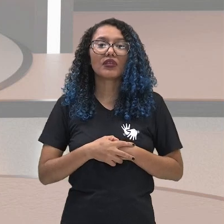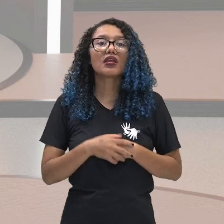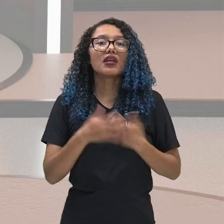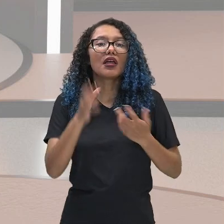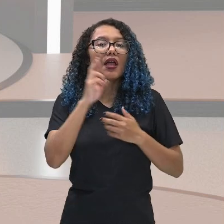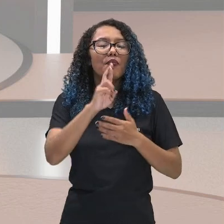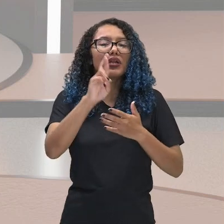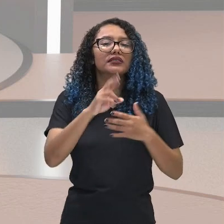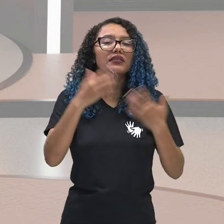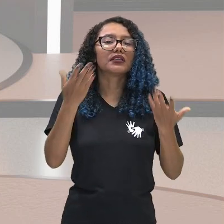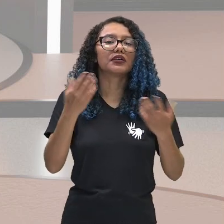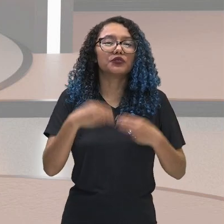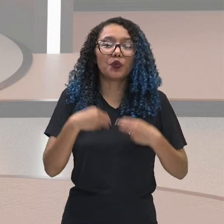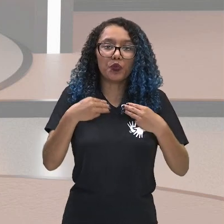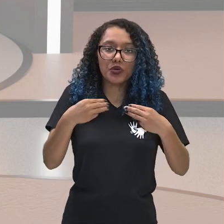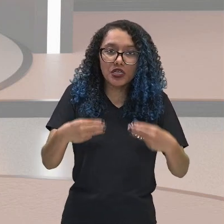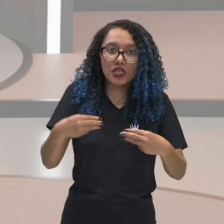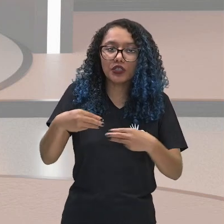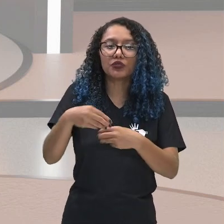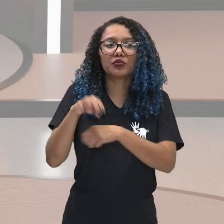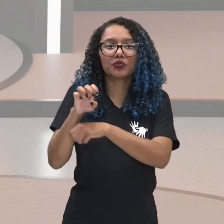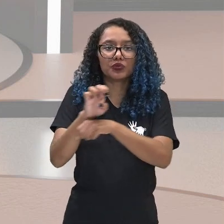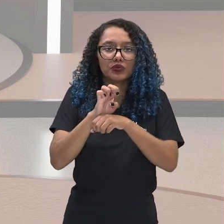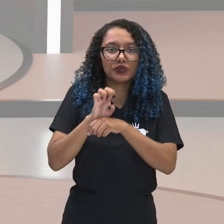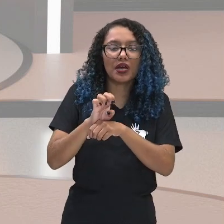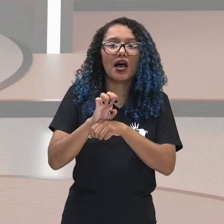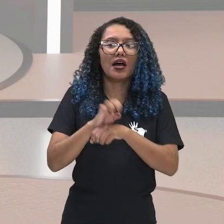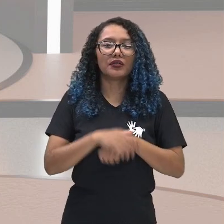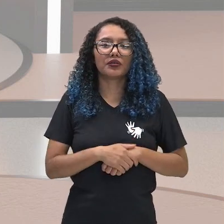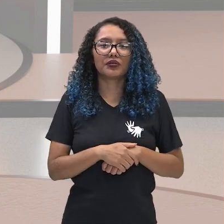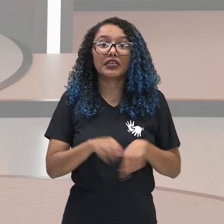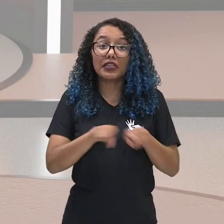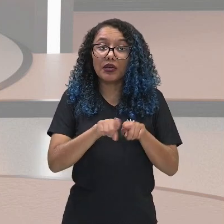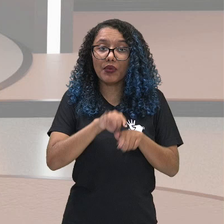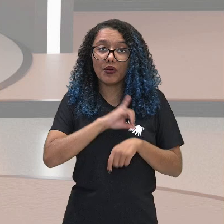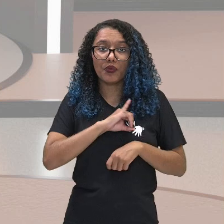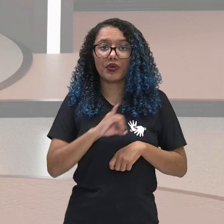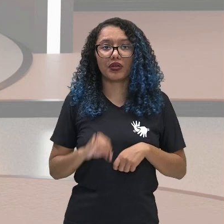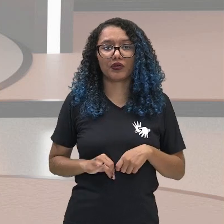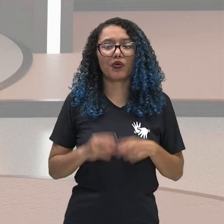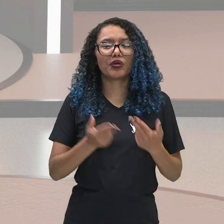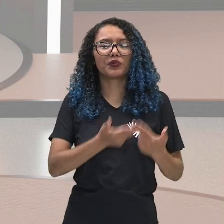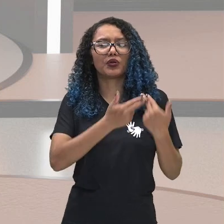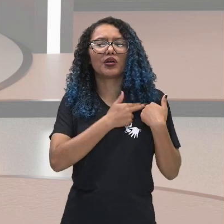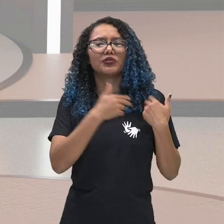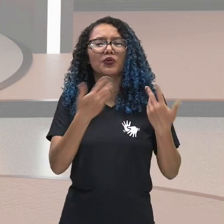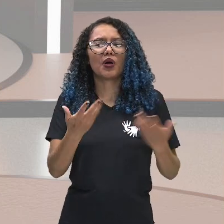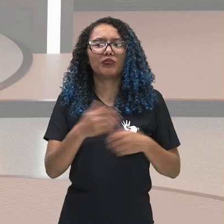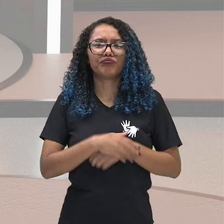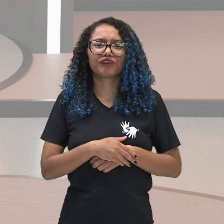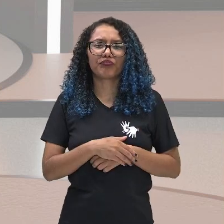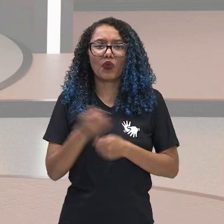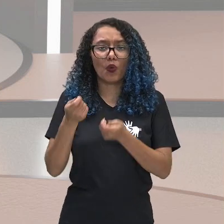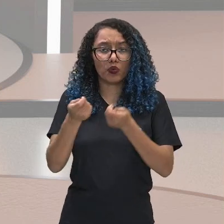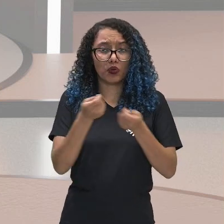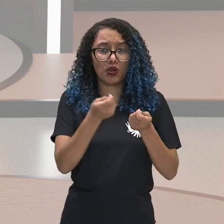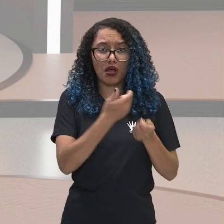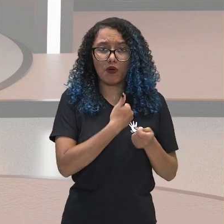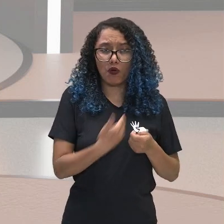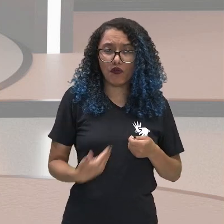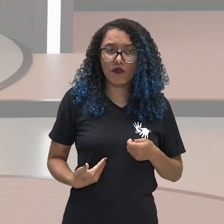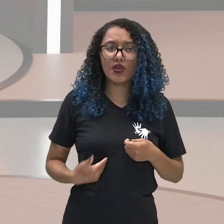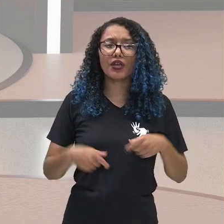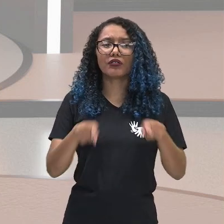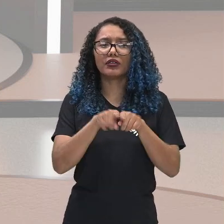Estado. Era, então, o poder encarregado da administração pública e de garantir aí o quê? O